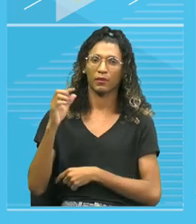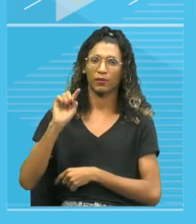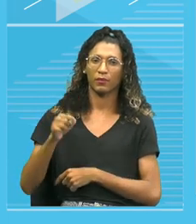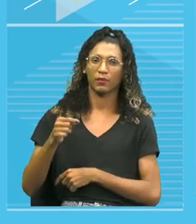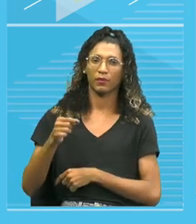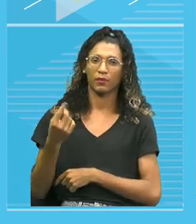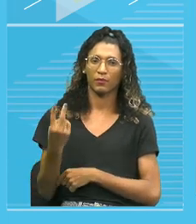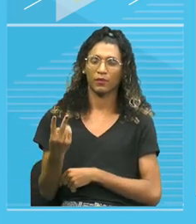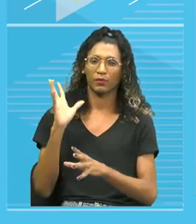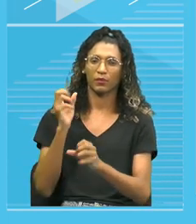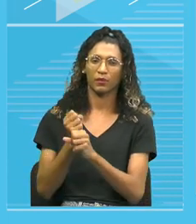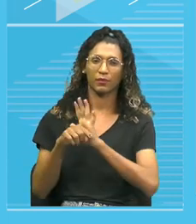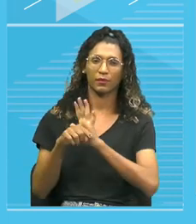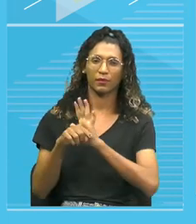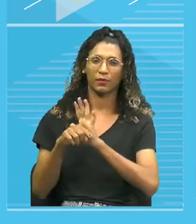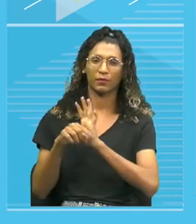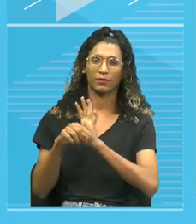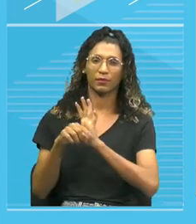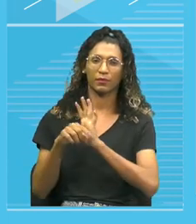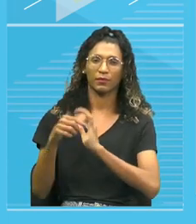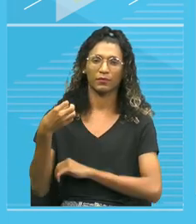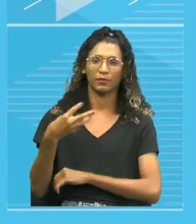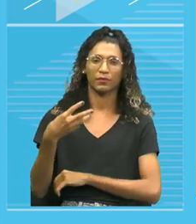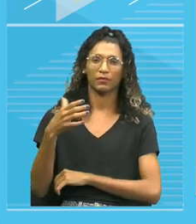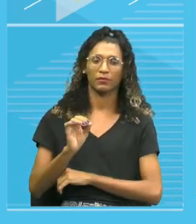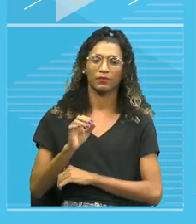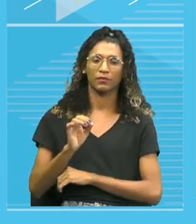dar menos 310